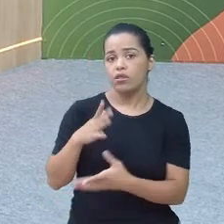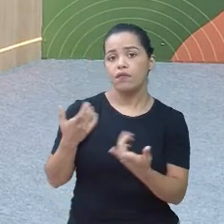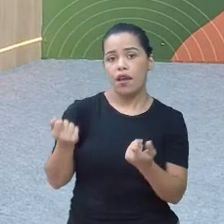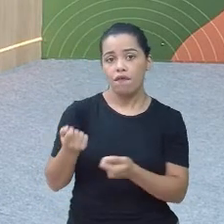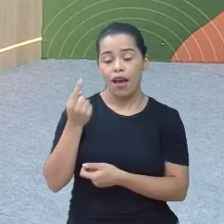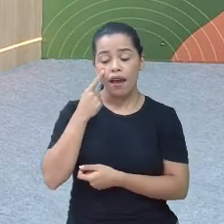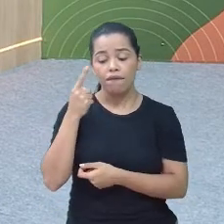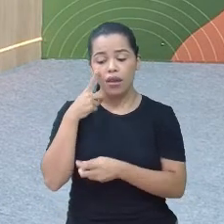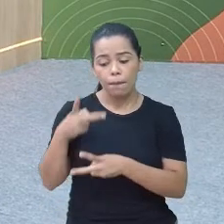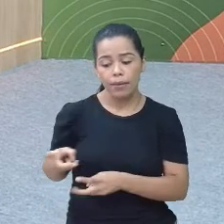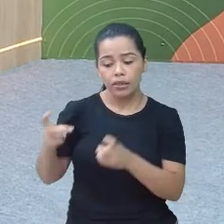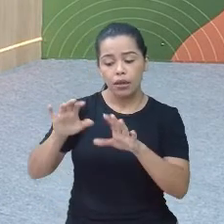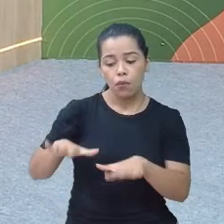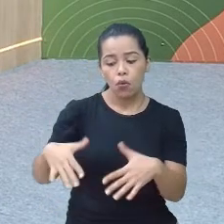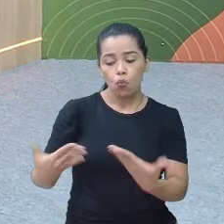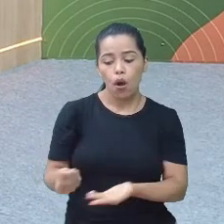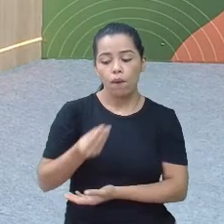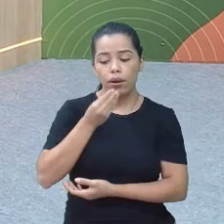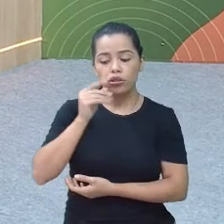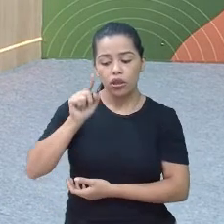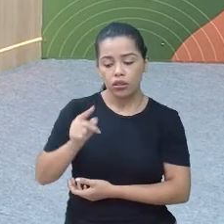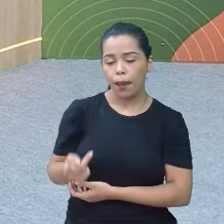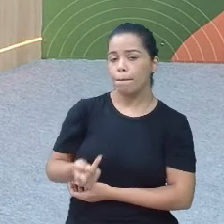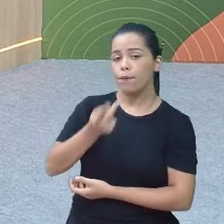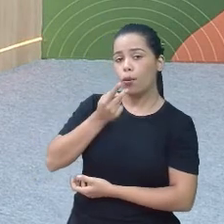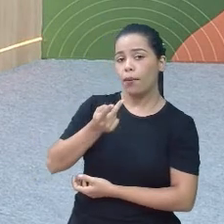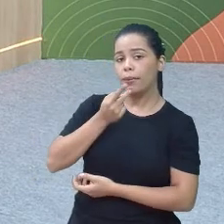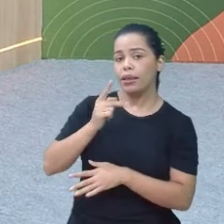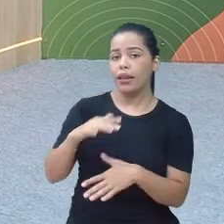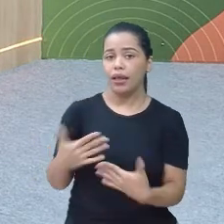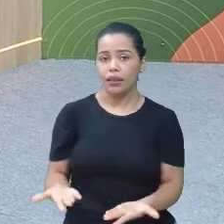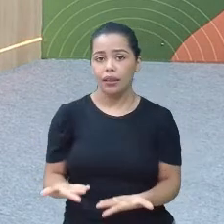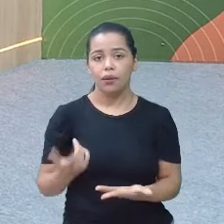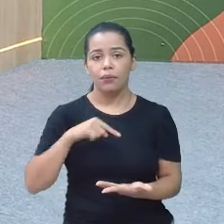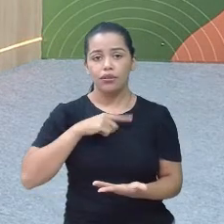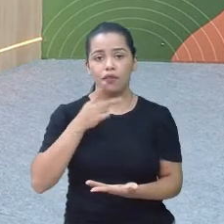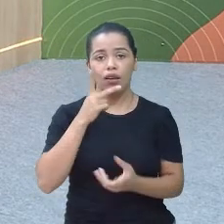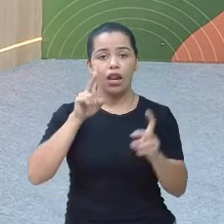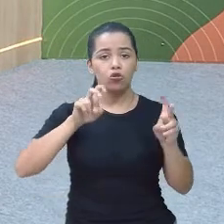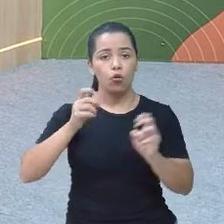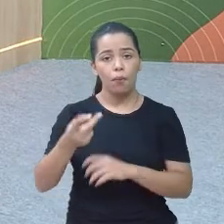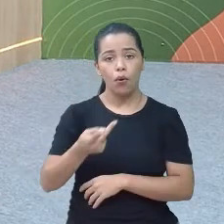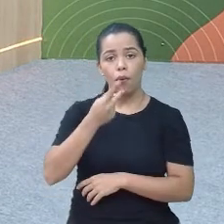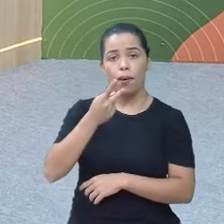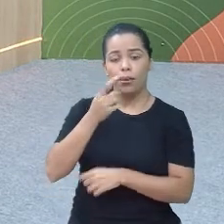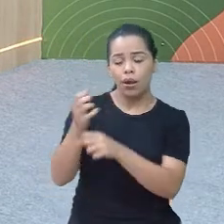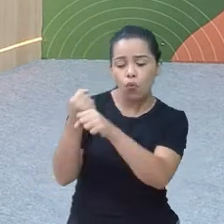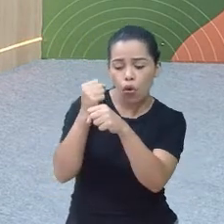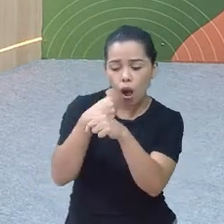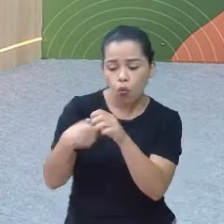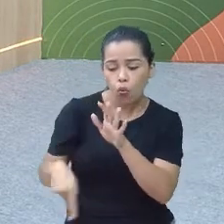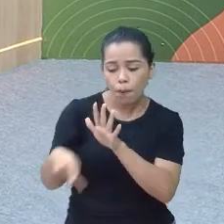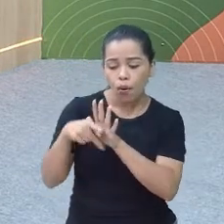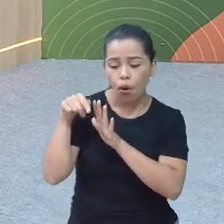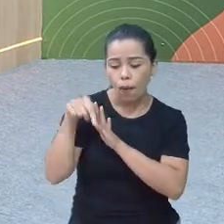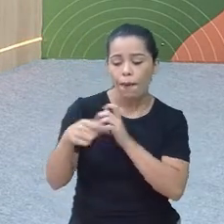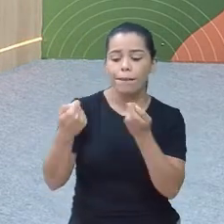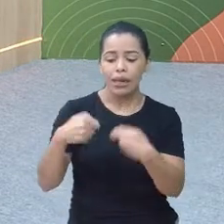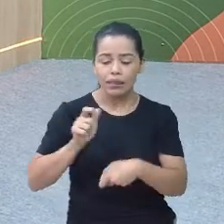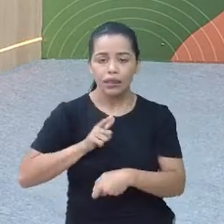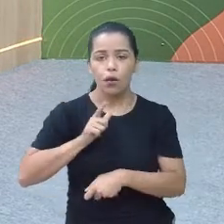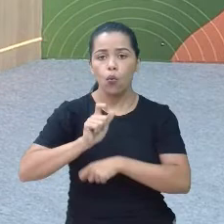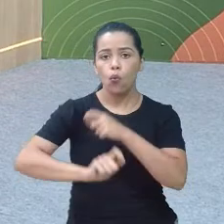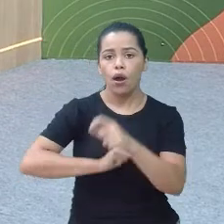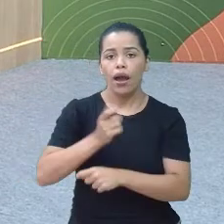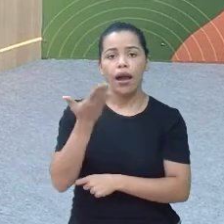que você tenha em determinada situação, tá certo? Então, para a gente falar de probabilidade, do cálculo de probabilidade, é preciso que a